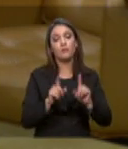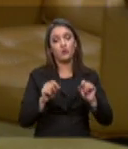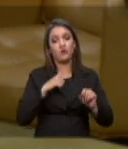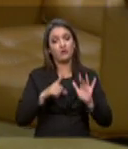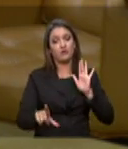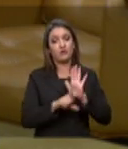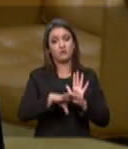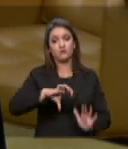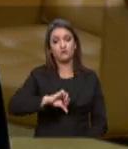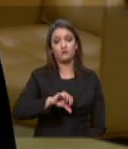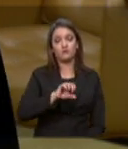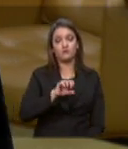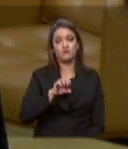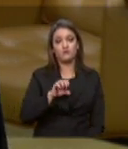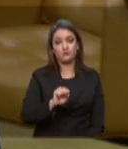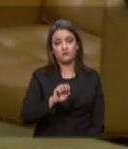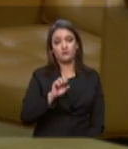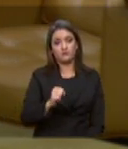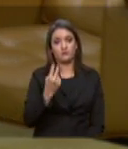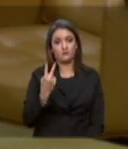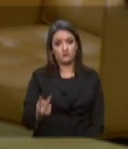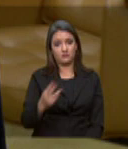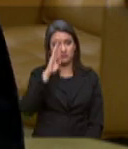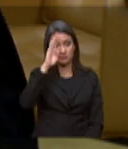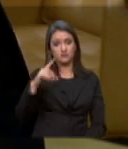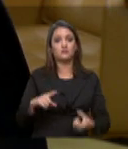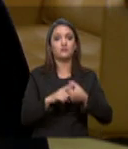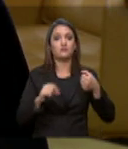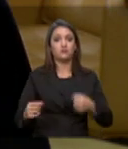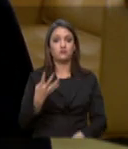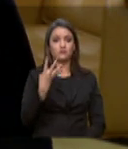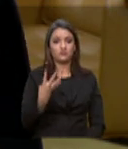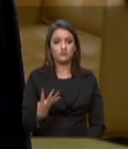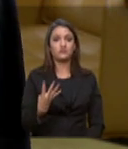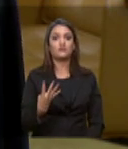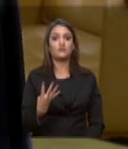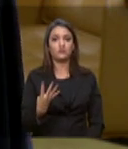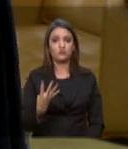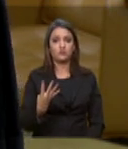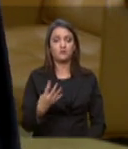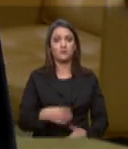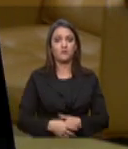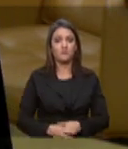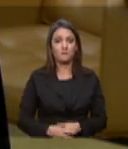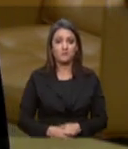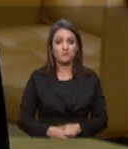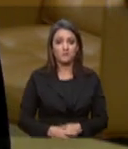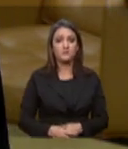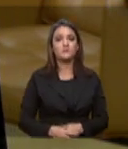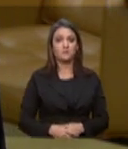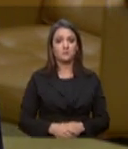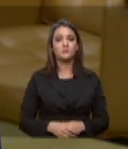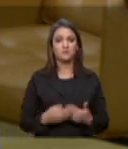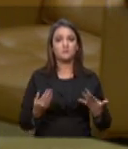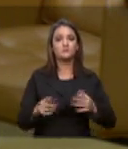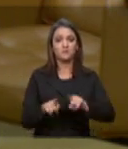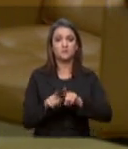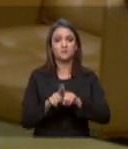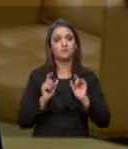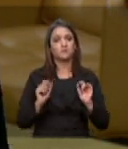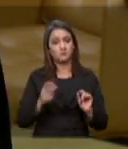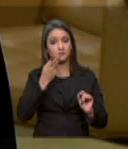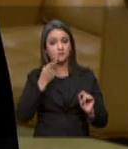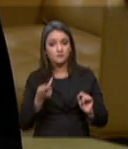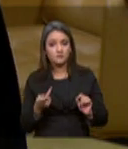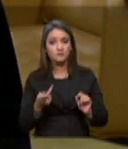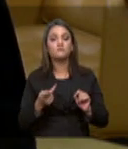Lei 9.882, especialmente no seu artigo 4º, parágrafo 1º. Pois muito bem, passando aqui e ultrapassando